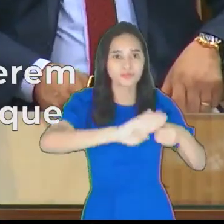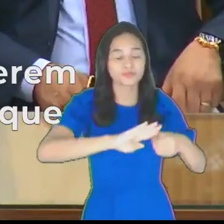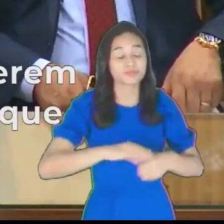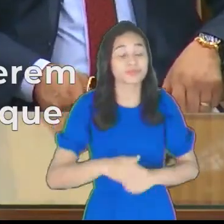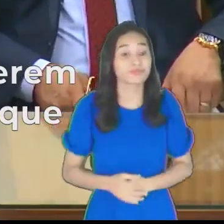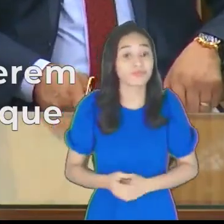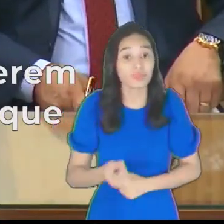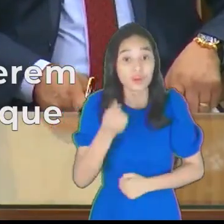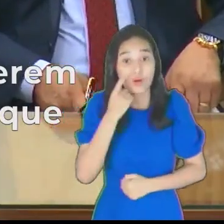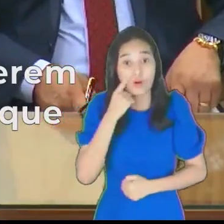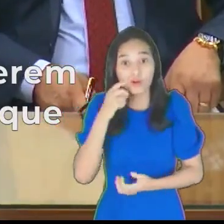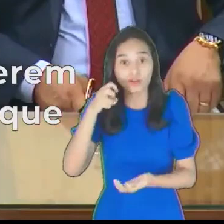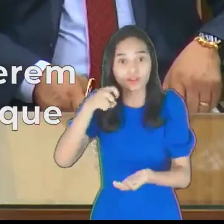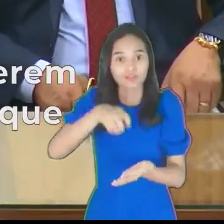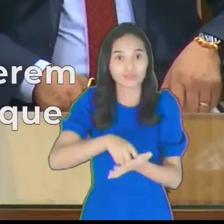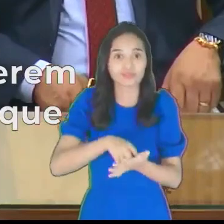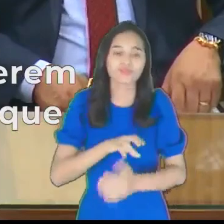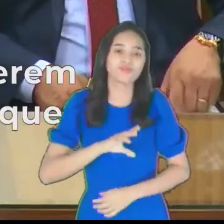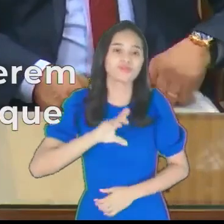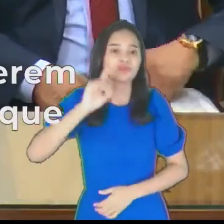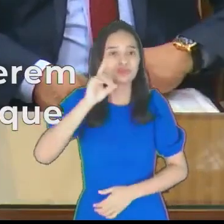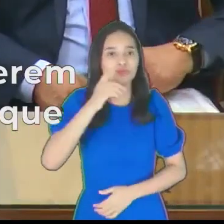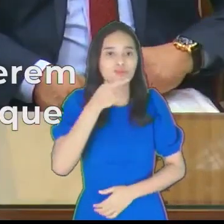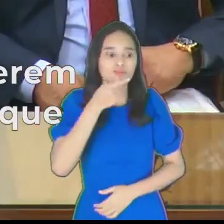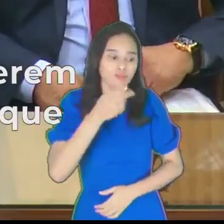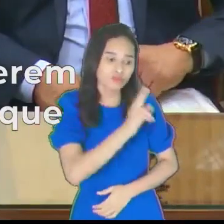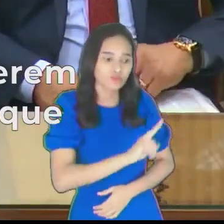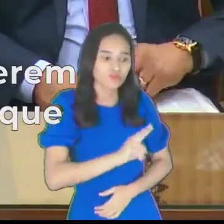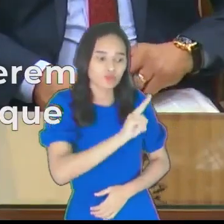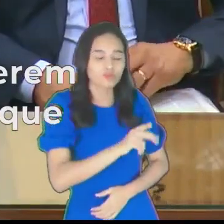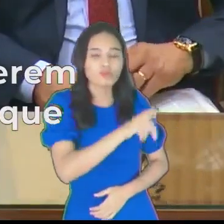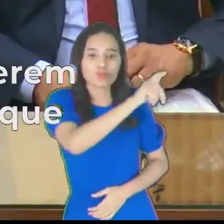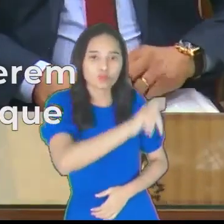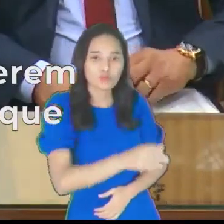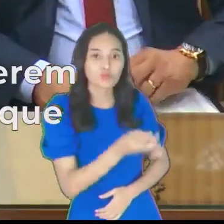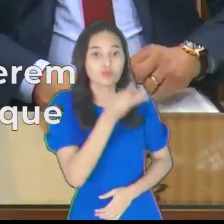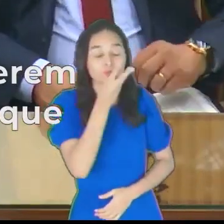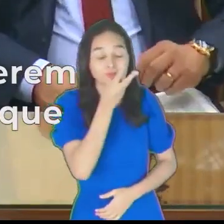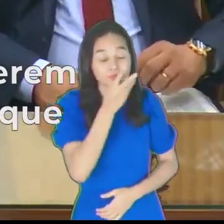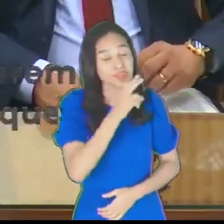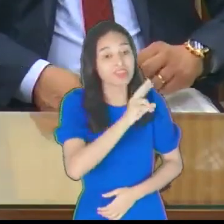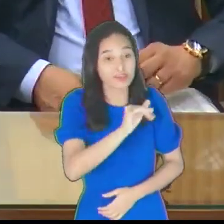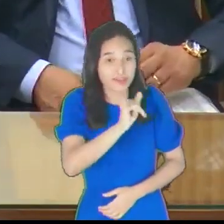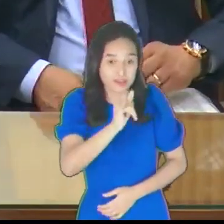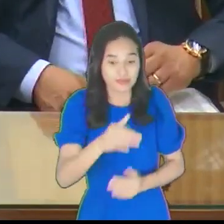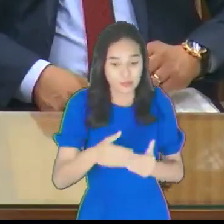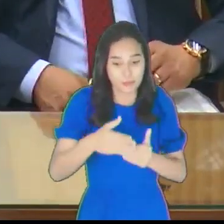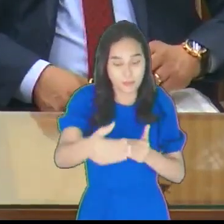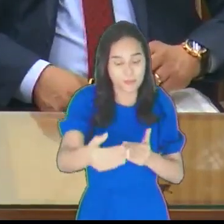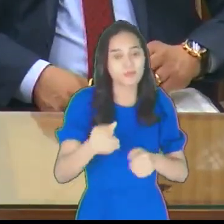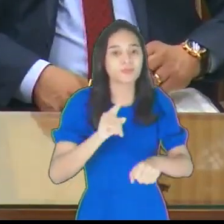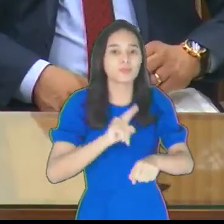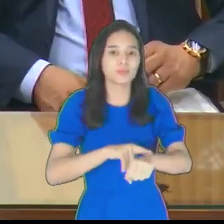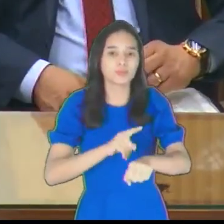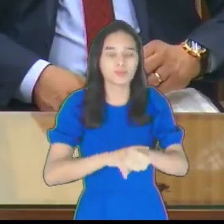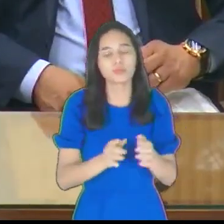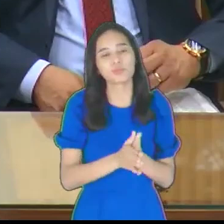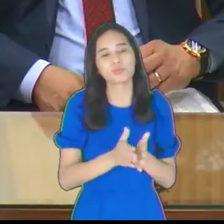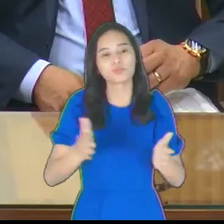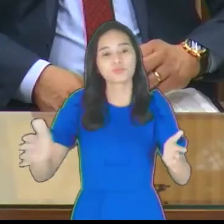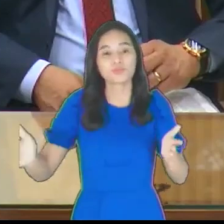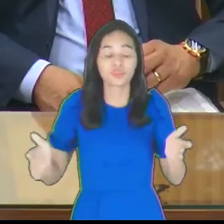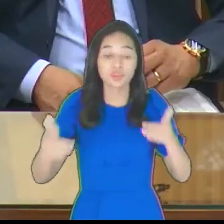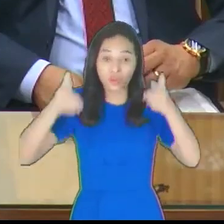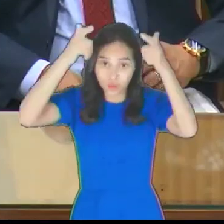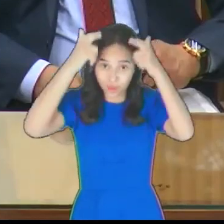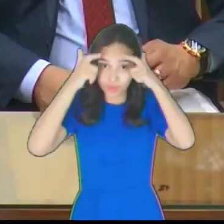sentença. Deus disse pela boca do profeta Isaías que iria chegar o tempo que o rei da Babilônia ia mandar